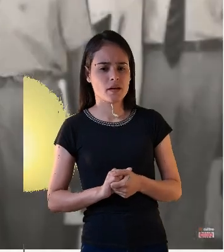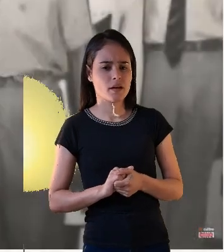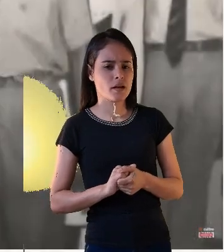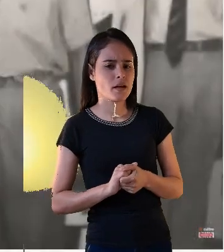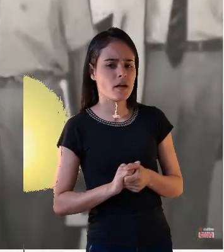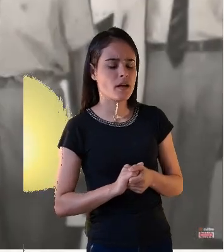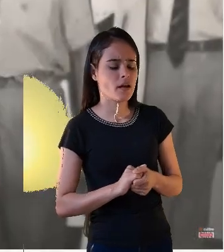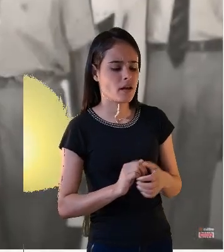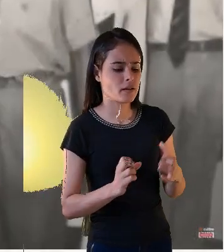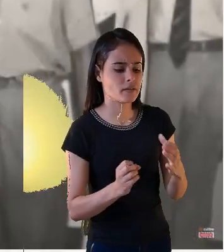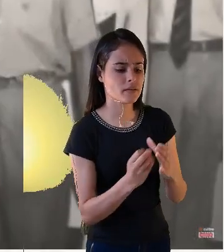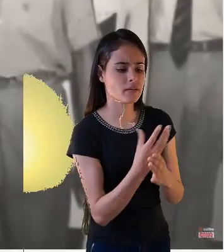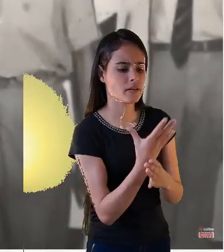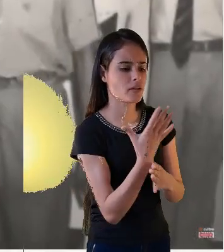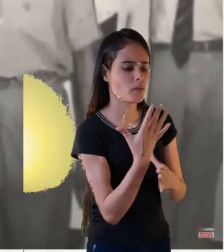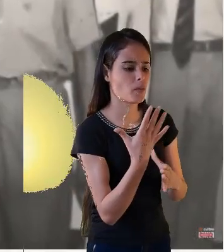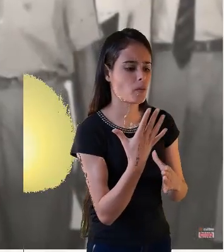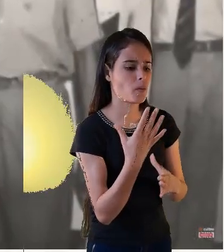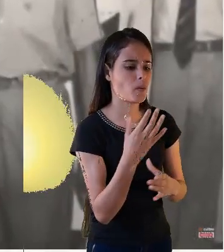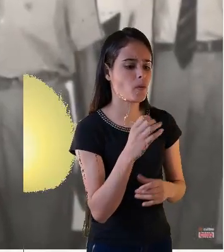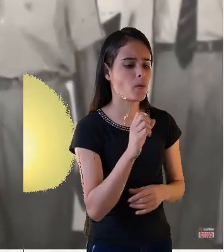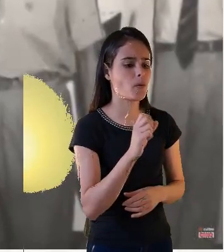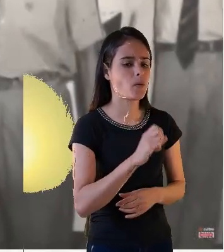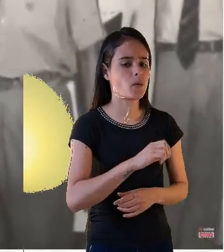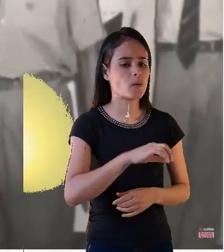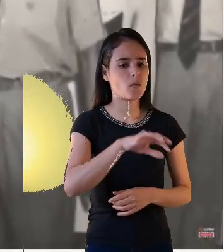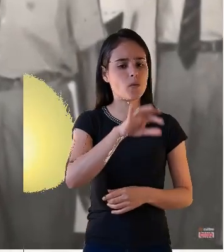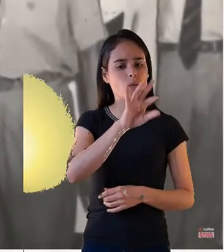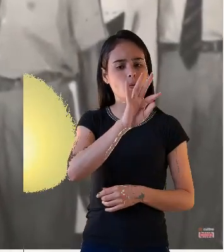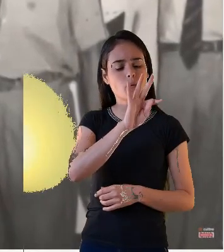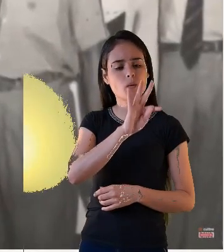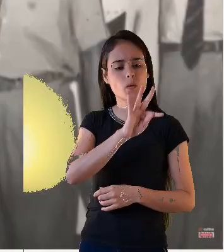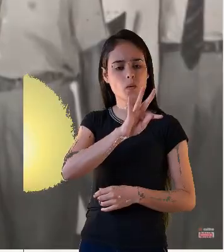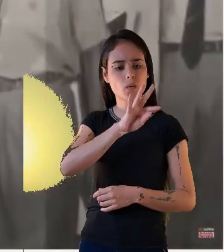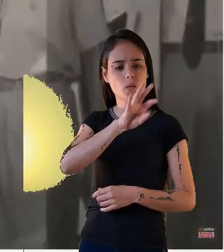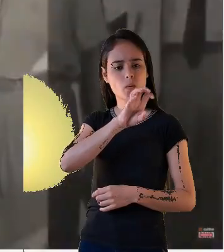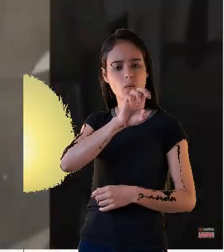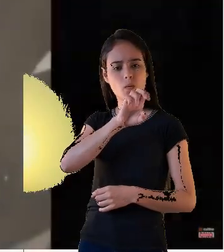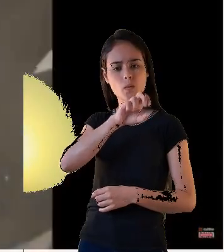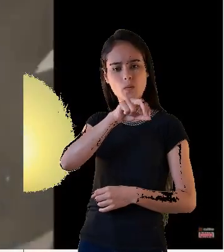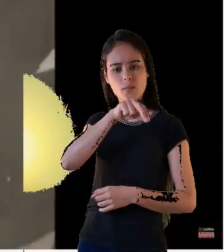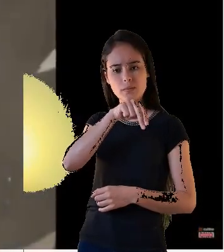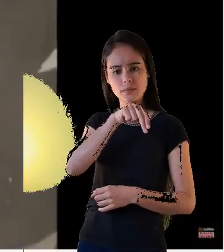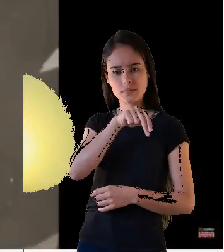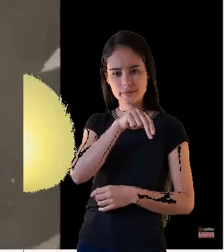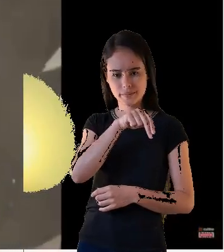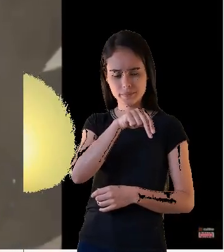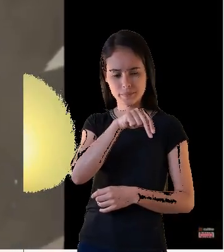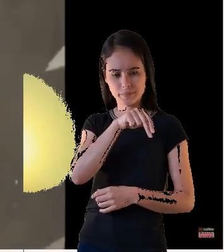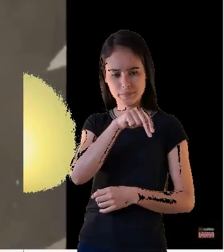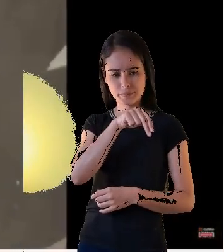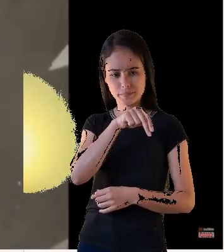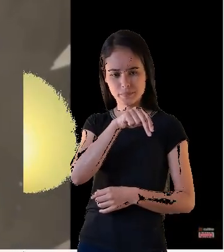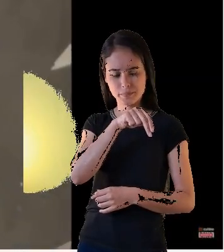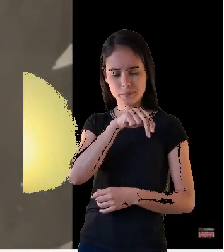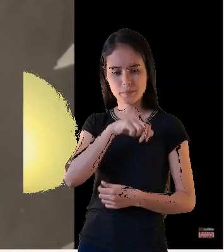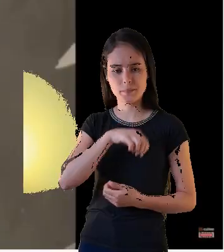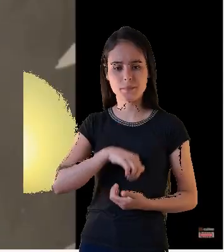Experimental do Negro. Conhecido pela sigla TEN, ele defendia os direitos à cultura e à identidade do negro